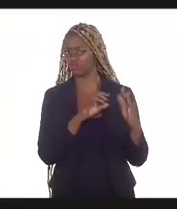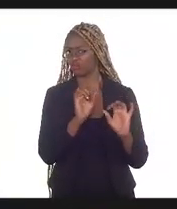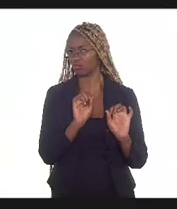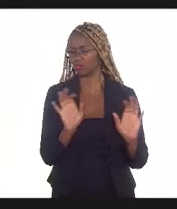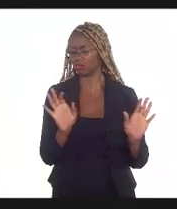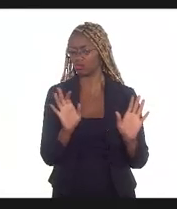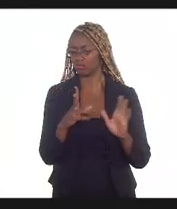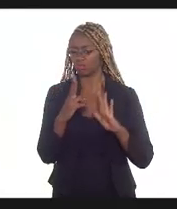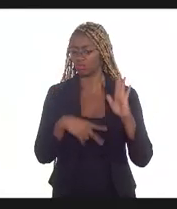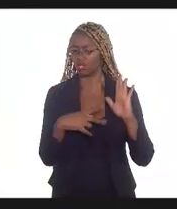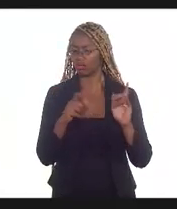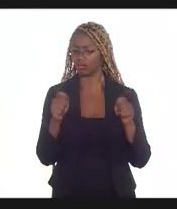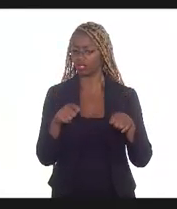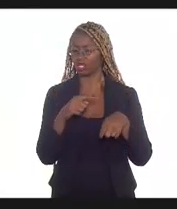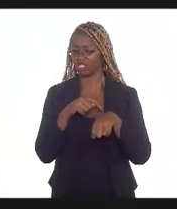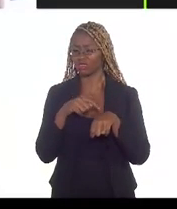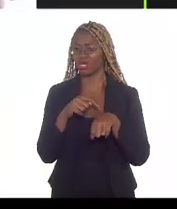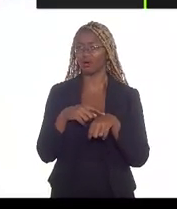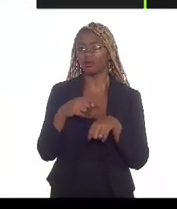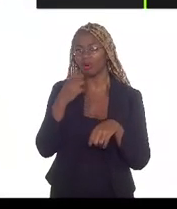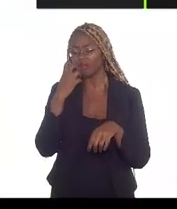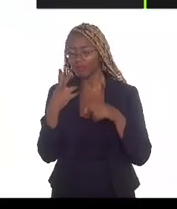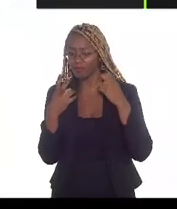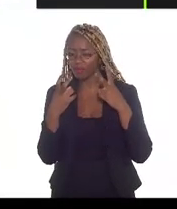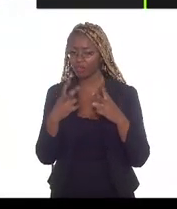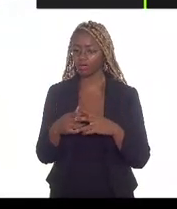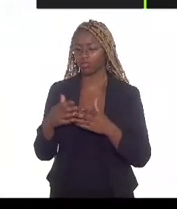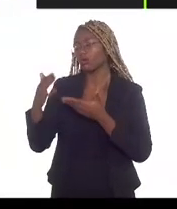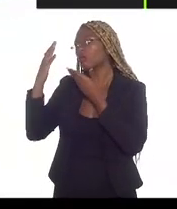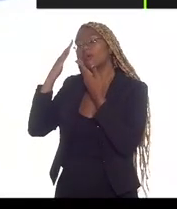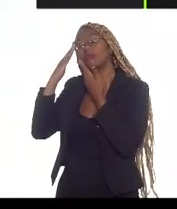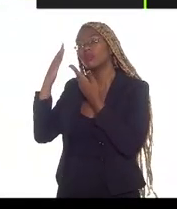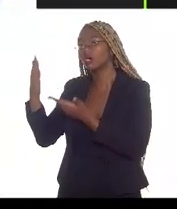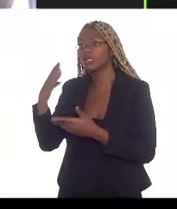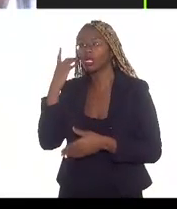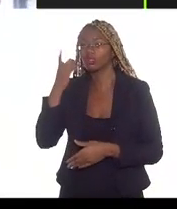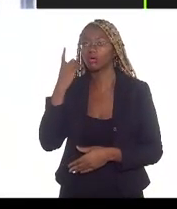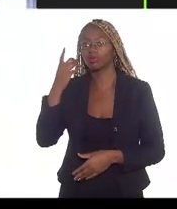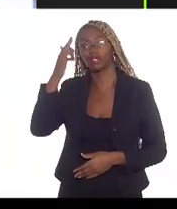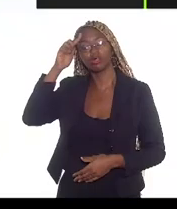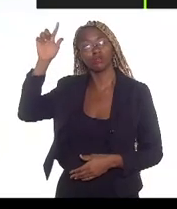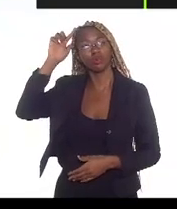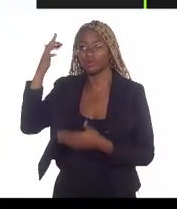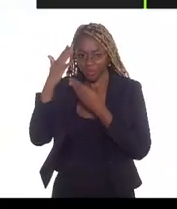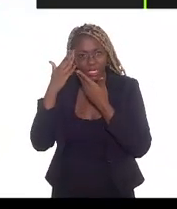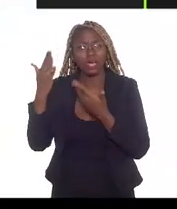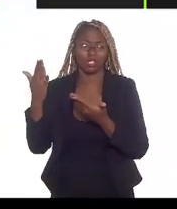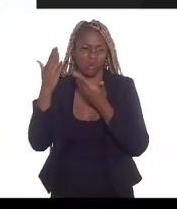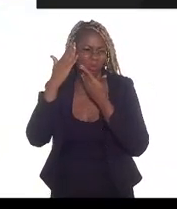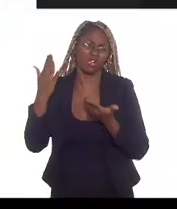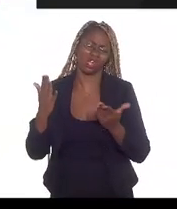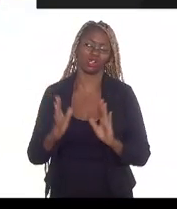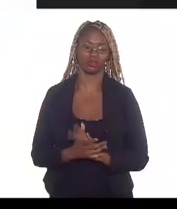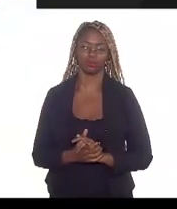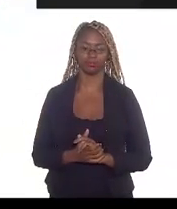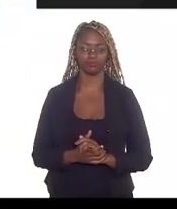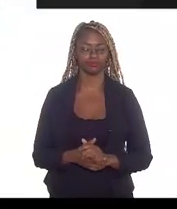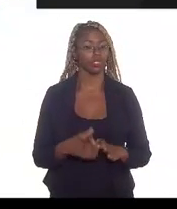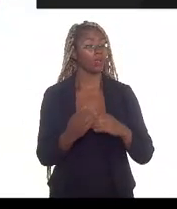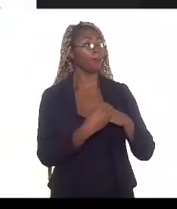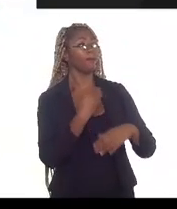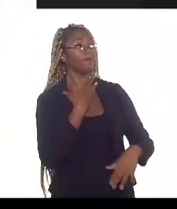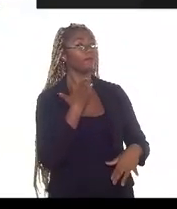Já dá tempo dele voltar e tudo bonito. Obrigado, deputado Luiz Paulo. Obrigado, deputado Luiz Paulo. Muito obrigado. Amorim, manda um oi para